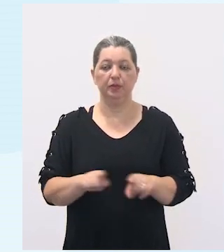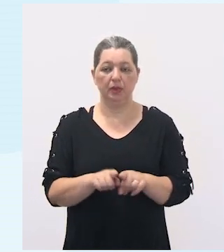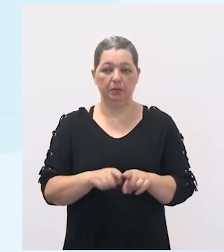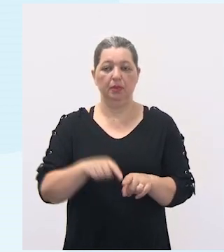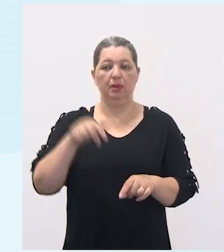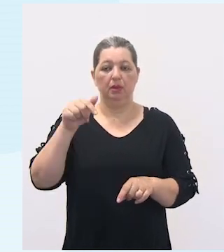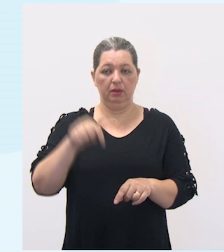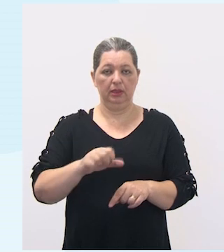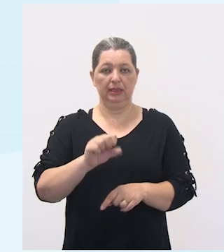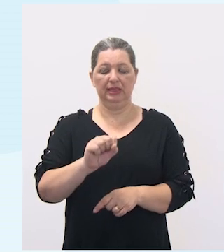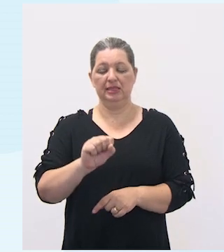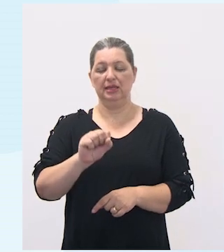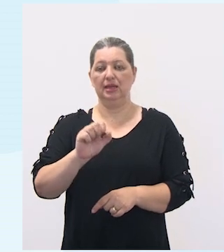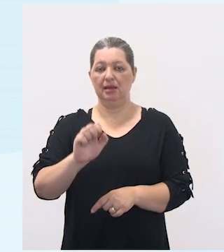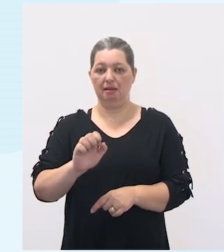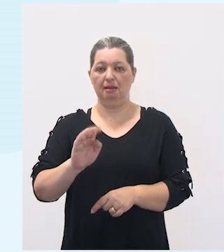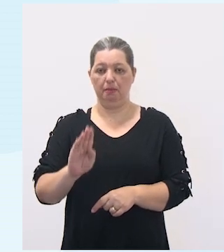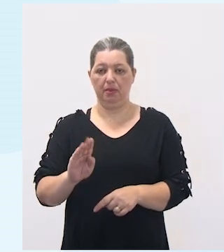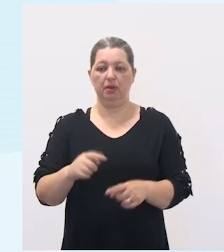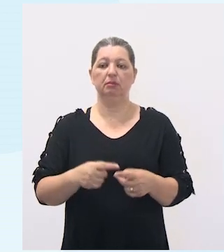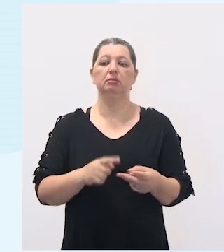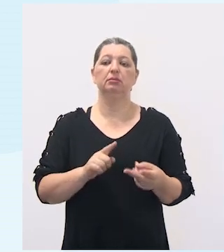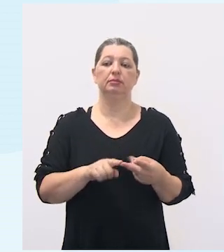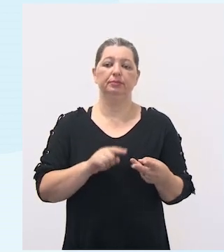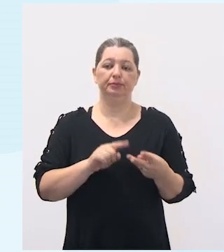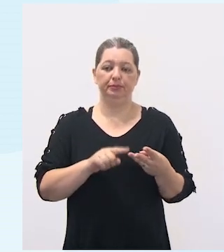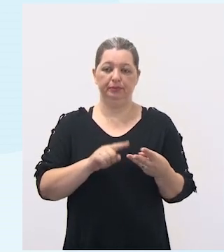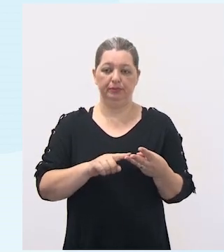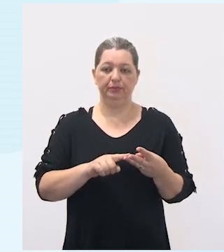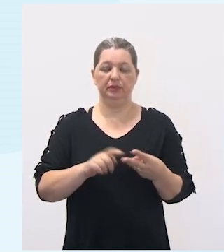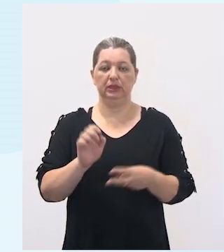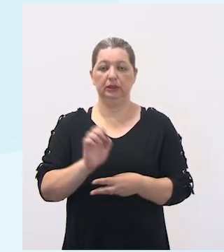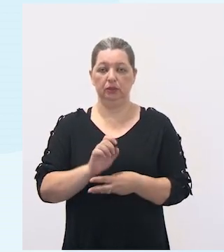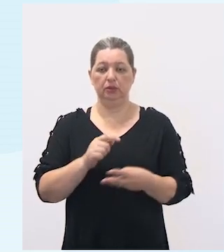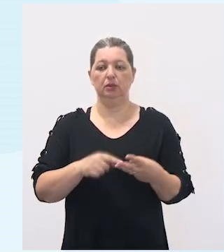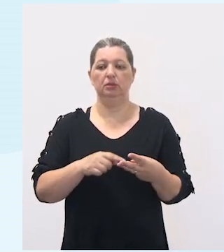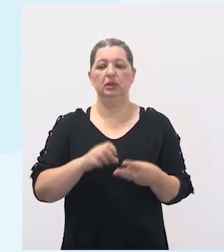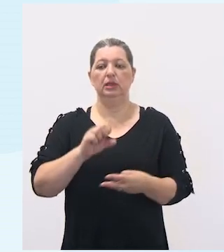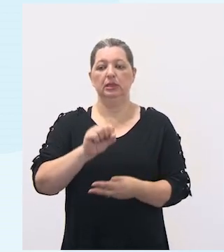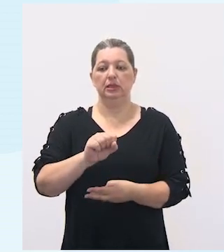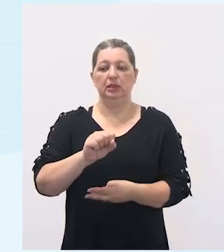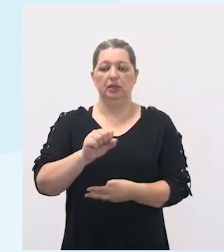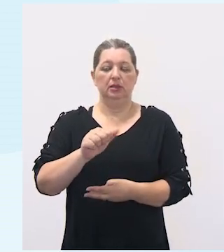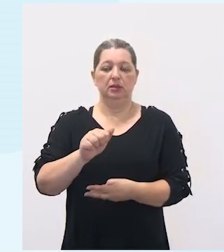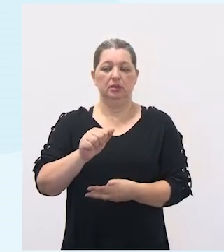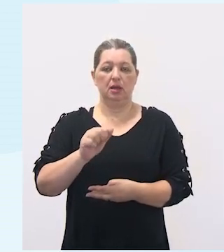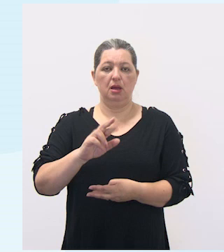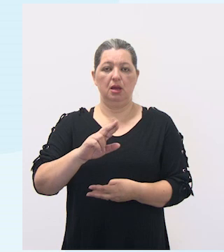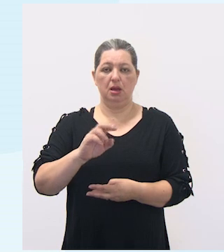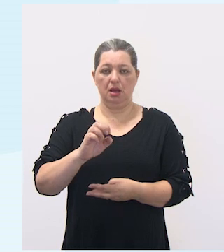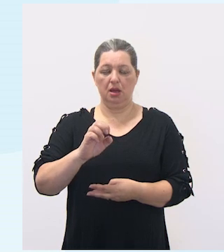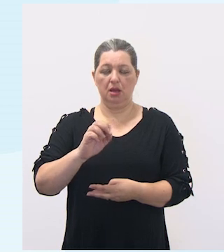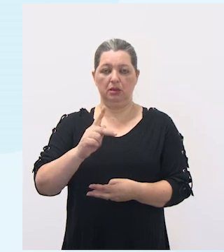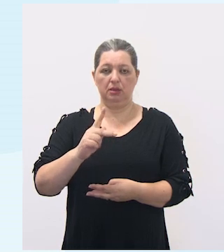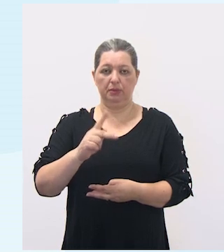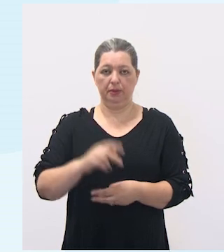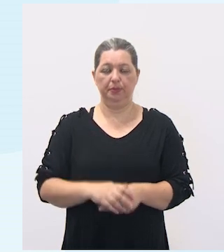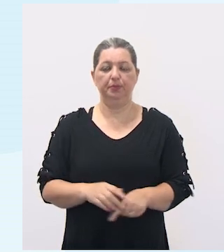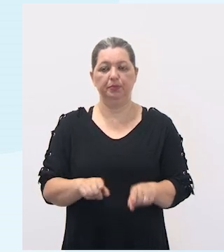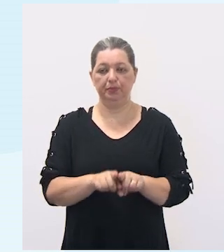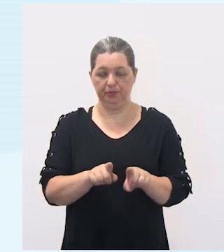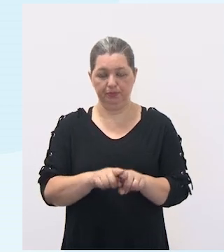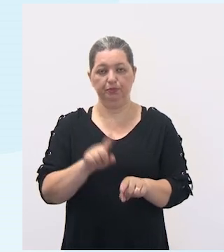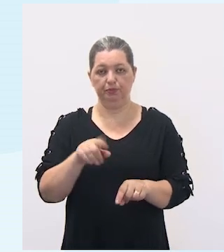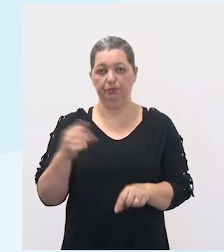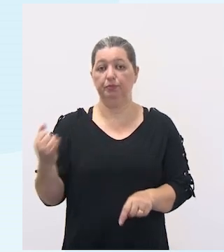nacional, que é o SAEB, e aqui também estadual, o SARESP, da importância justamente de